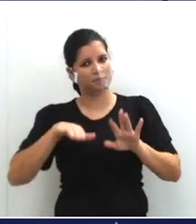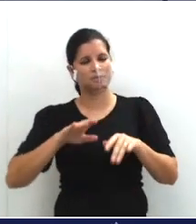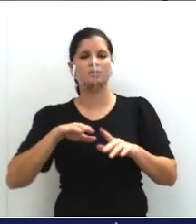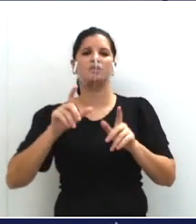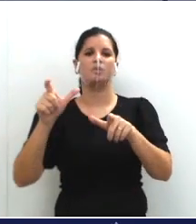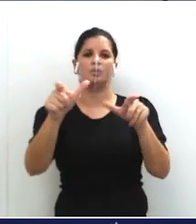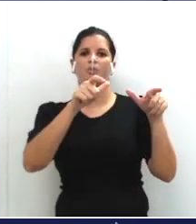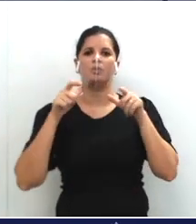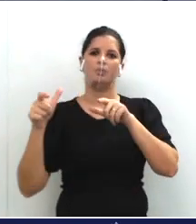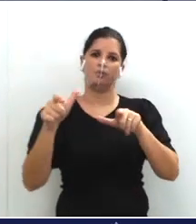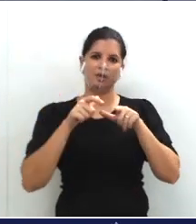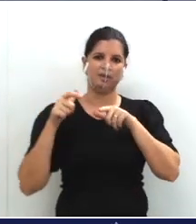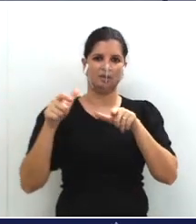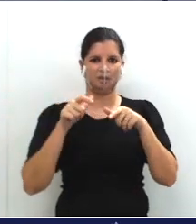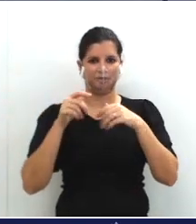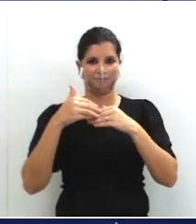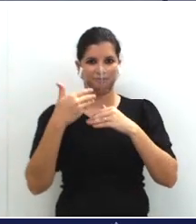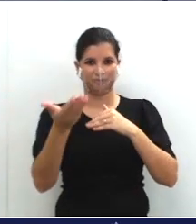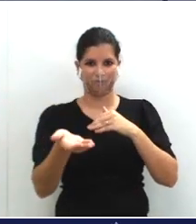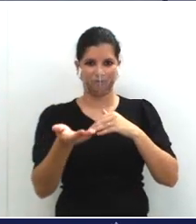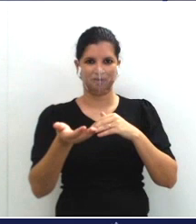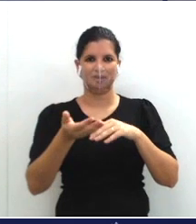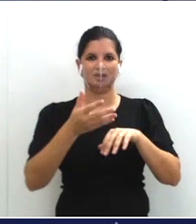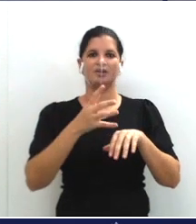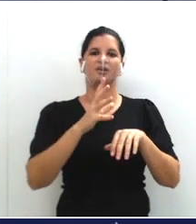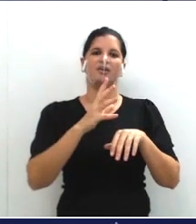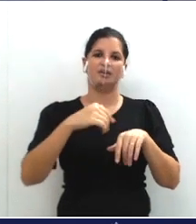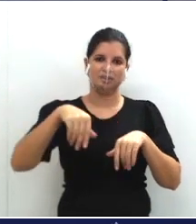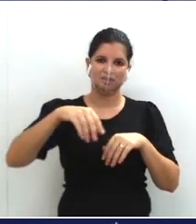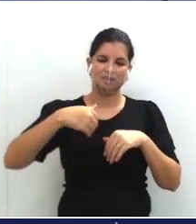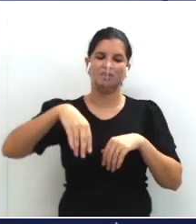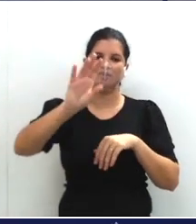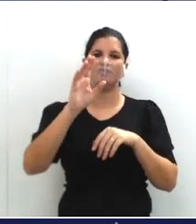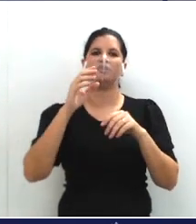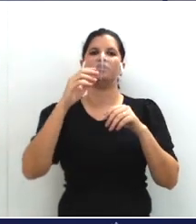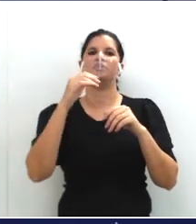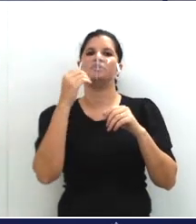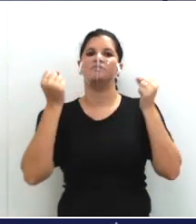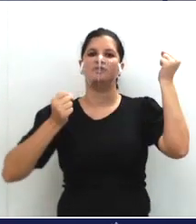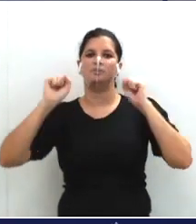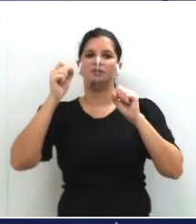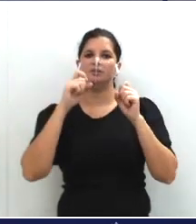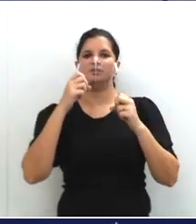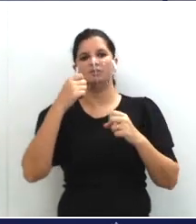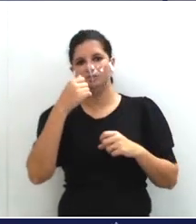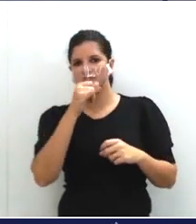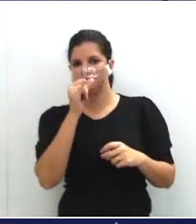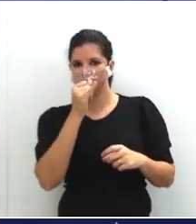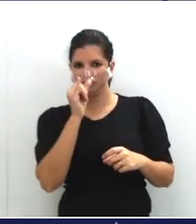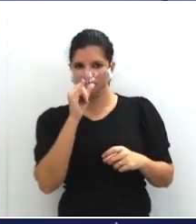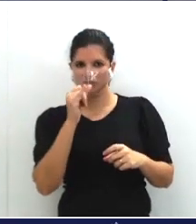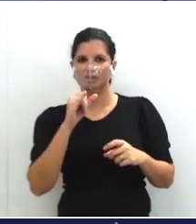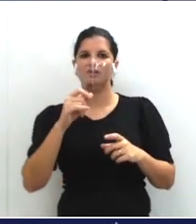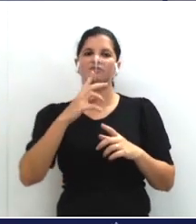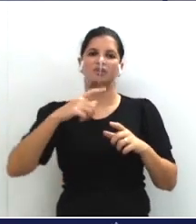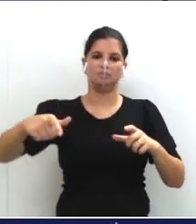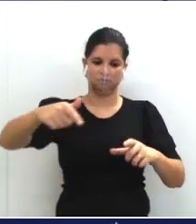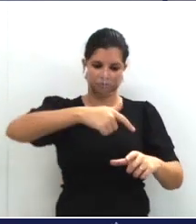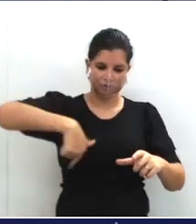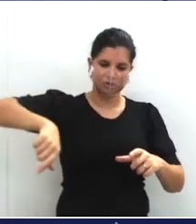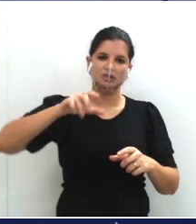ou depósitos adjacentes, de onde é enviado para as usinas, onde será queimado na